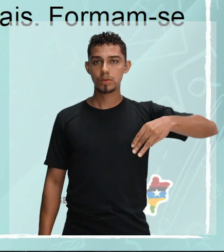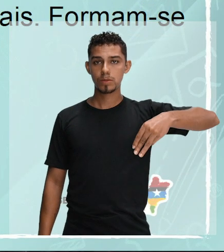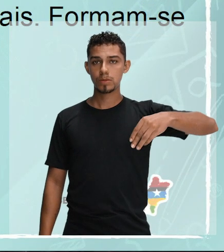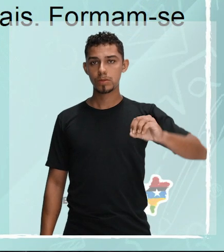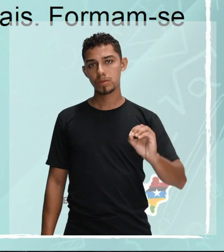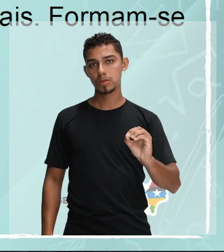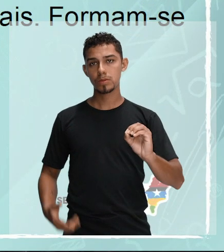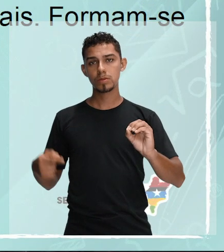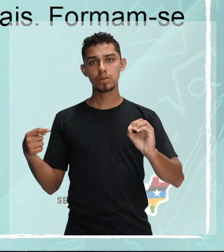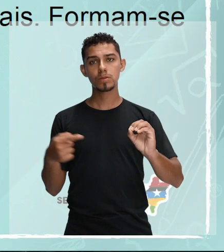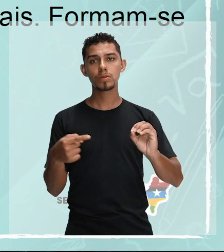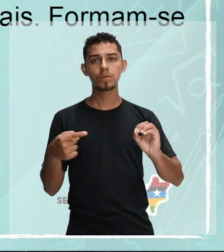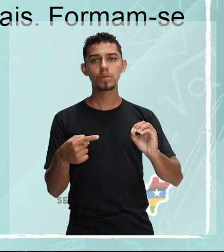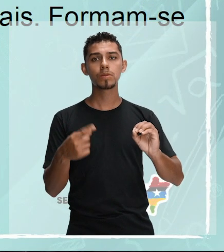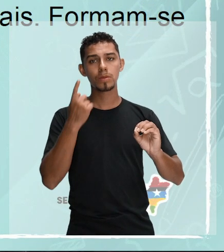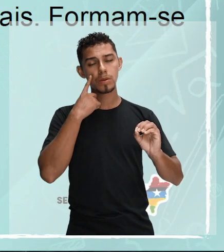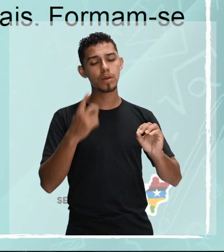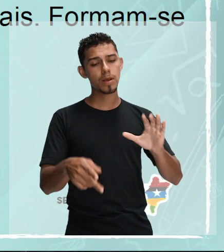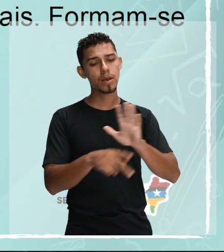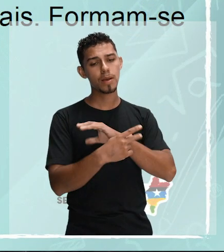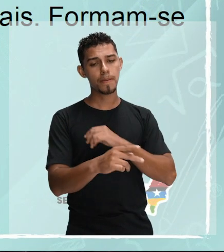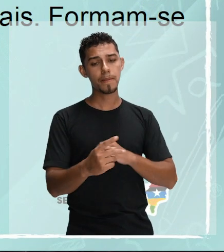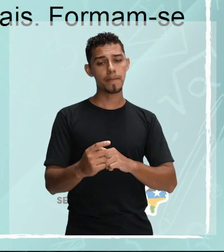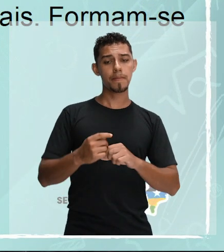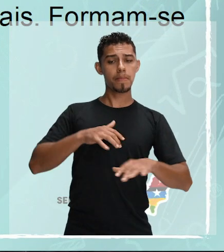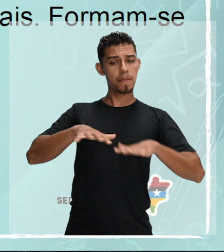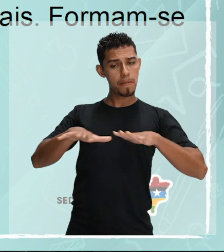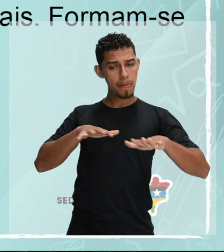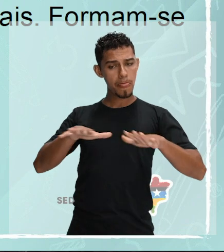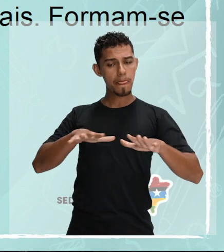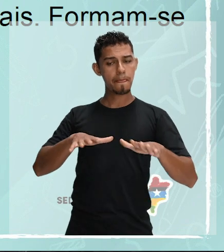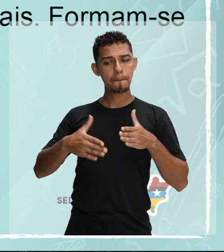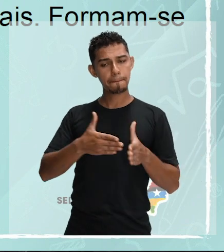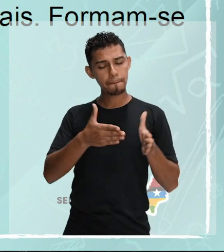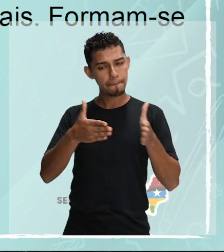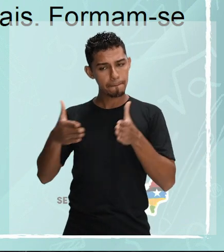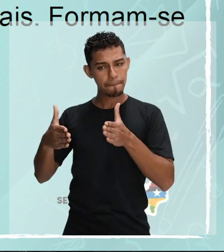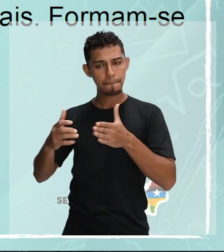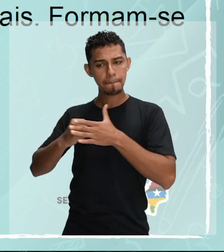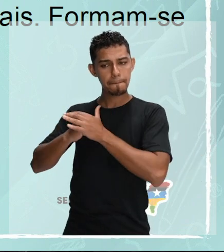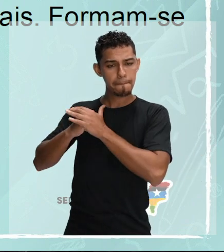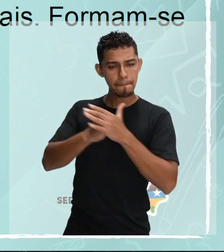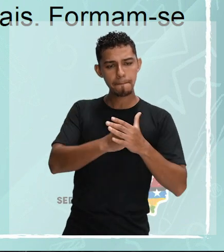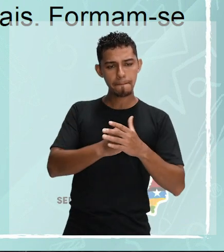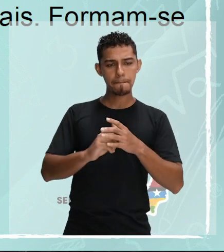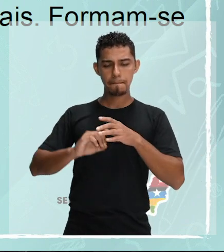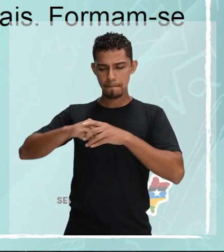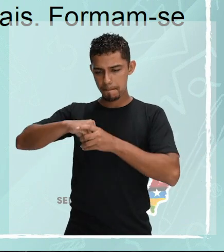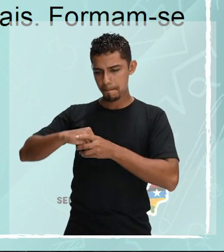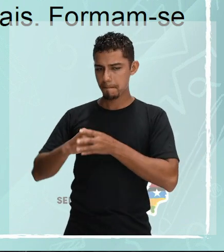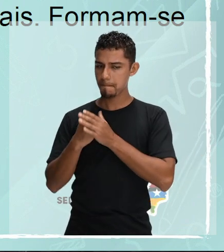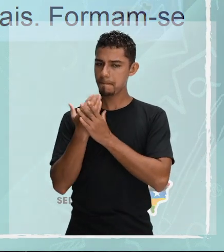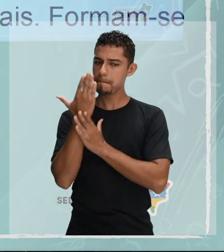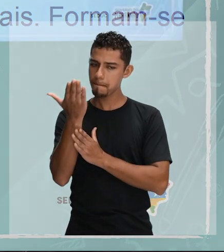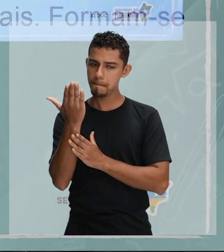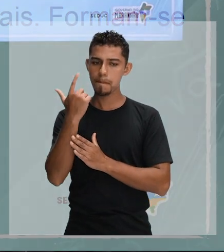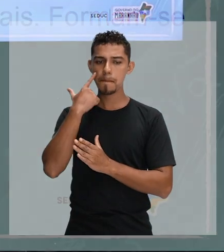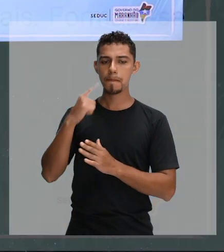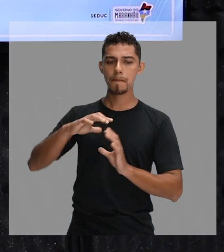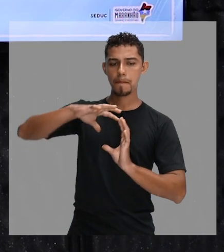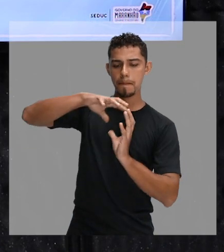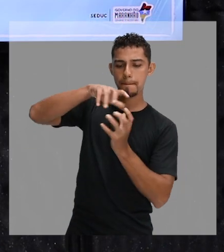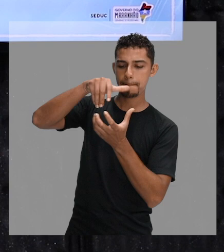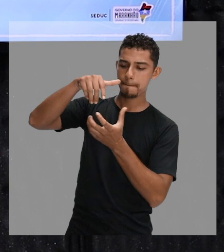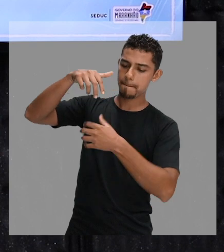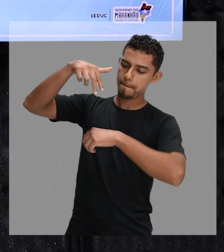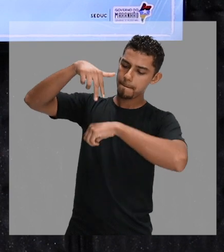movimentos decorrentes das pressões vindas do interior da Terra, agindo na crosta terrestre. Eu